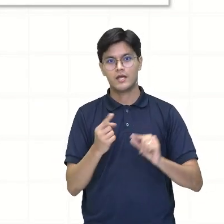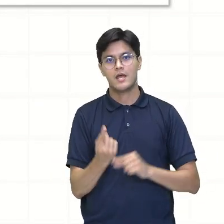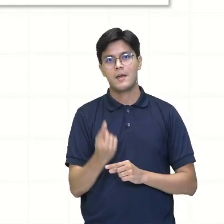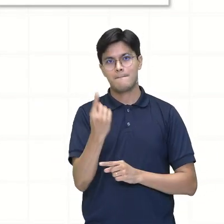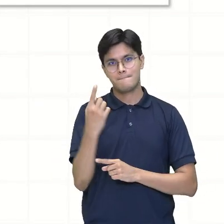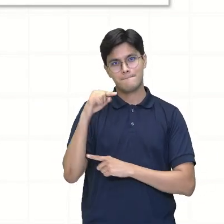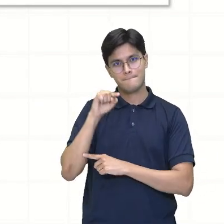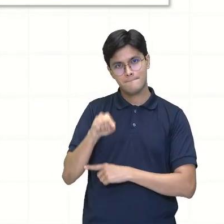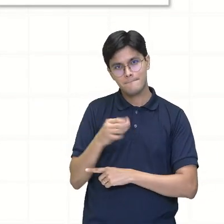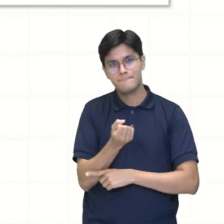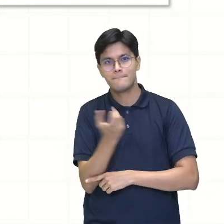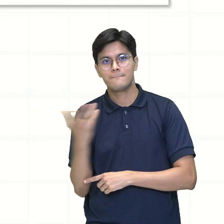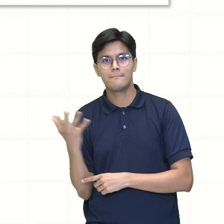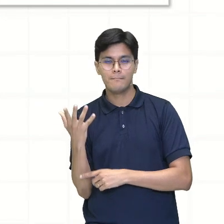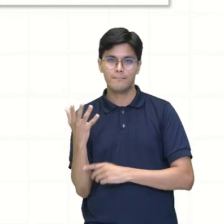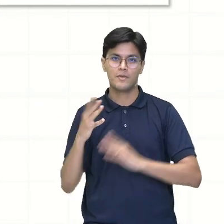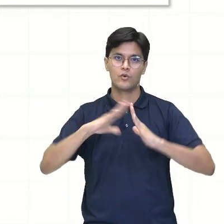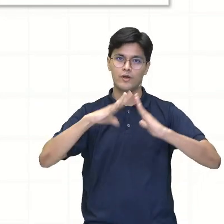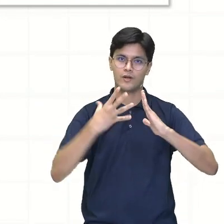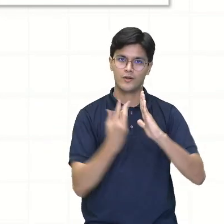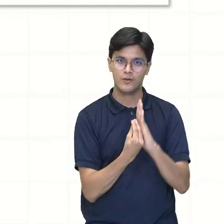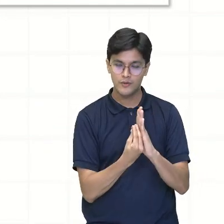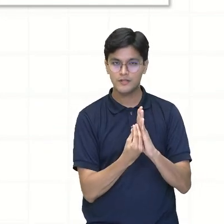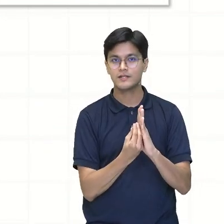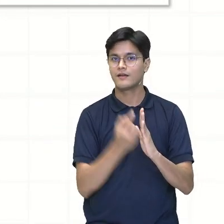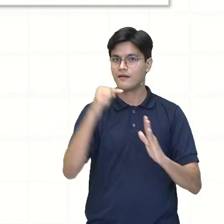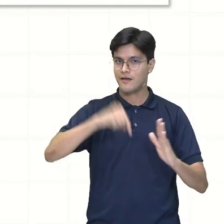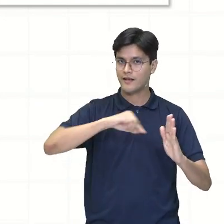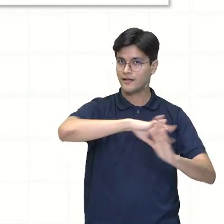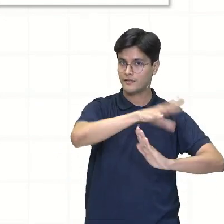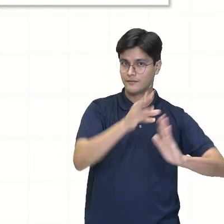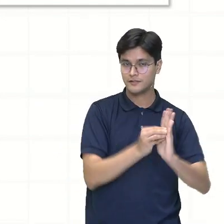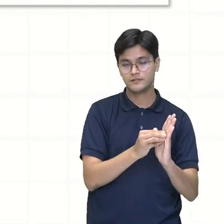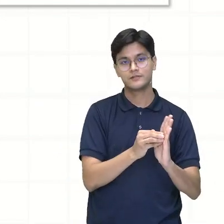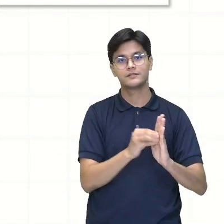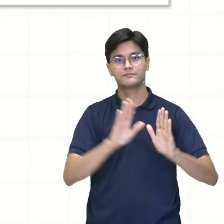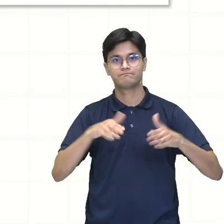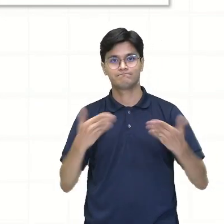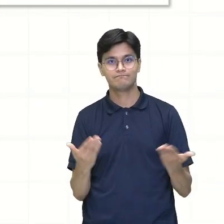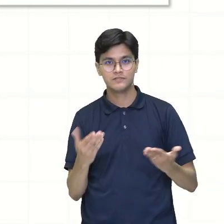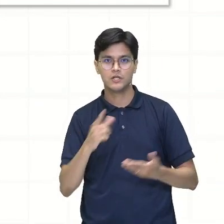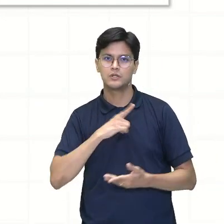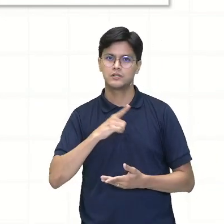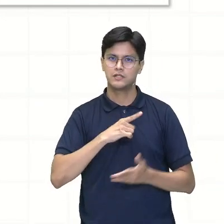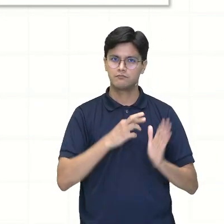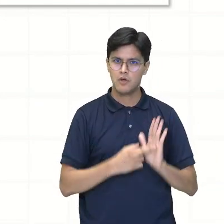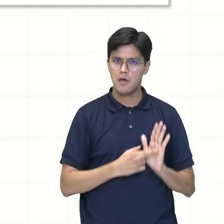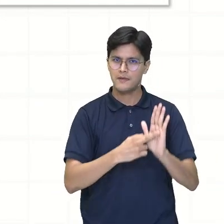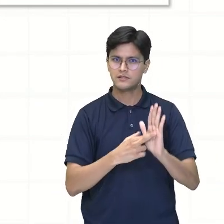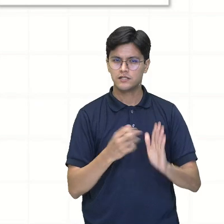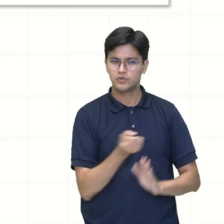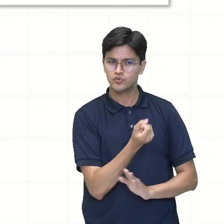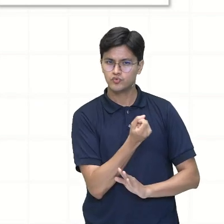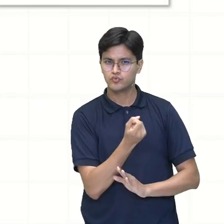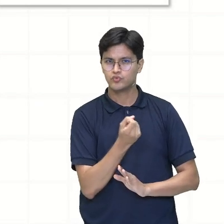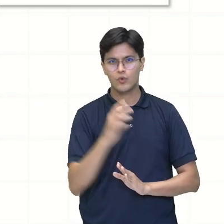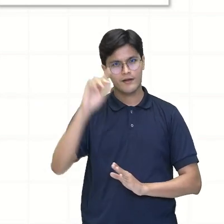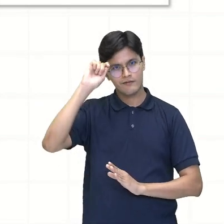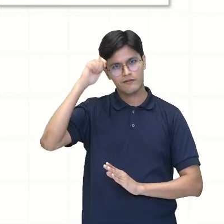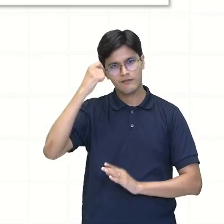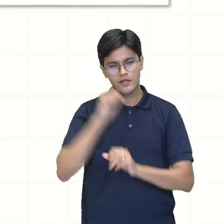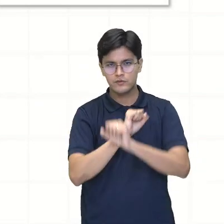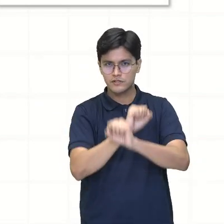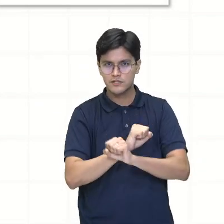comunidades quilombolas na Amazônia. Então, mesmo não tendo uma grande representatividade de negros escravizados na